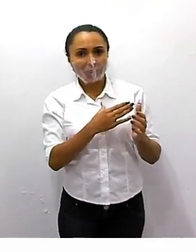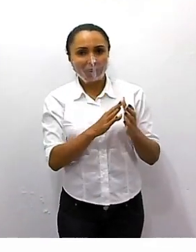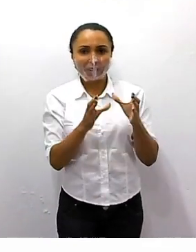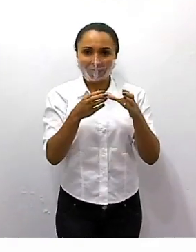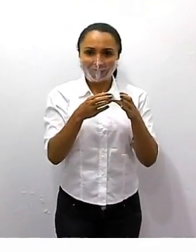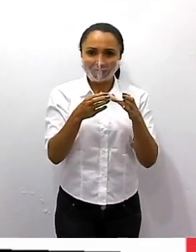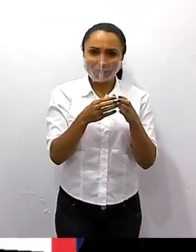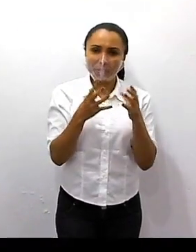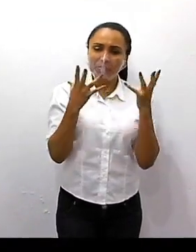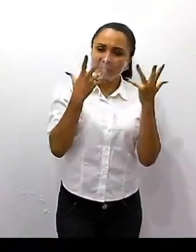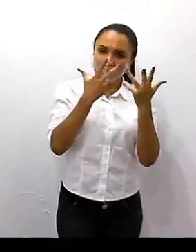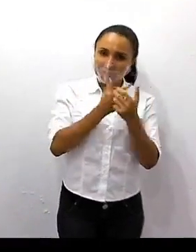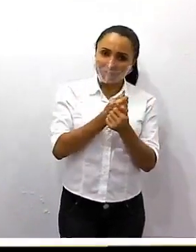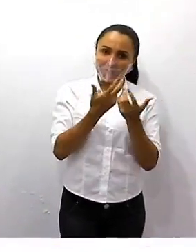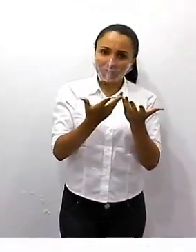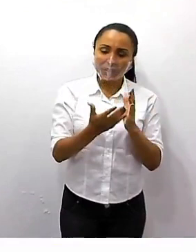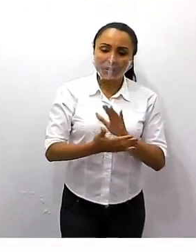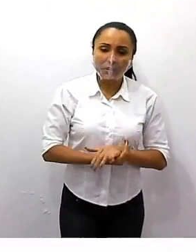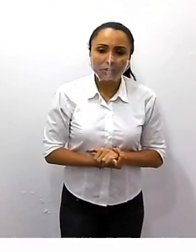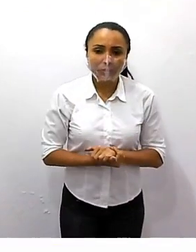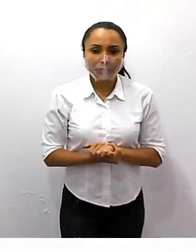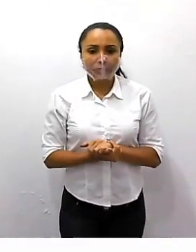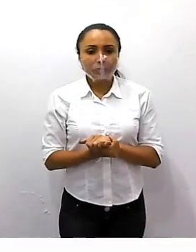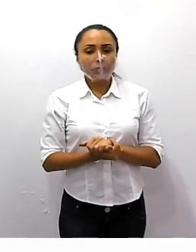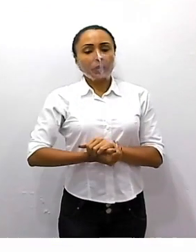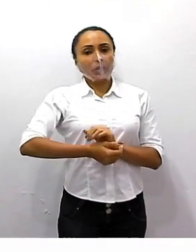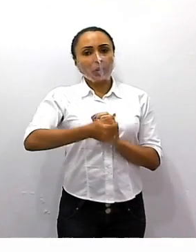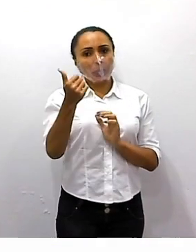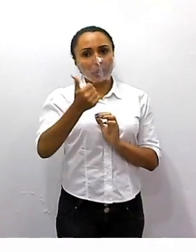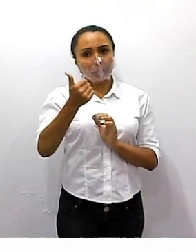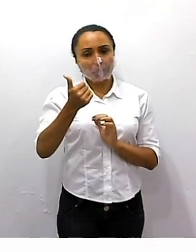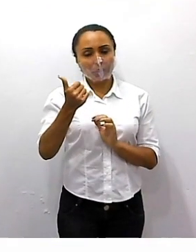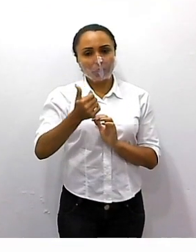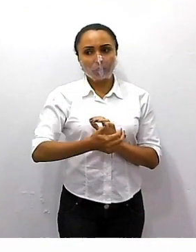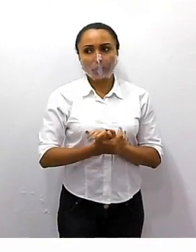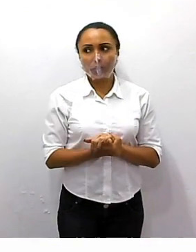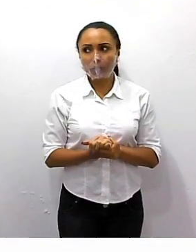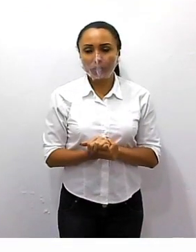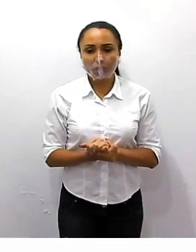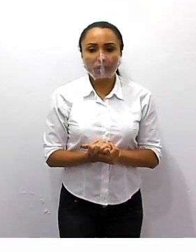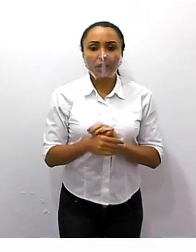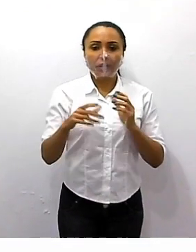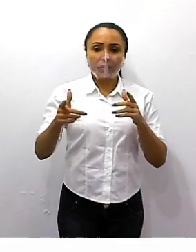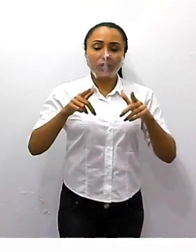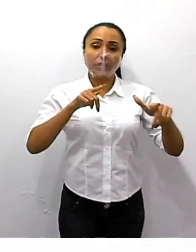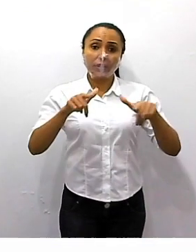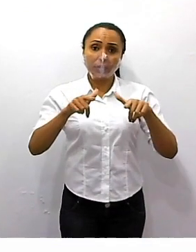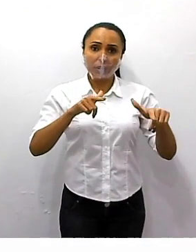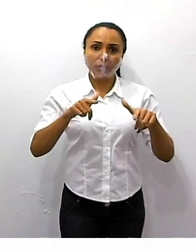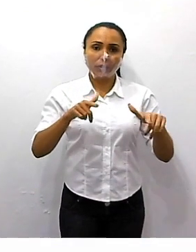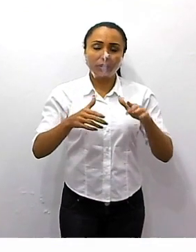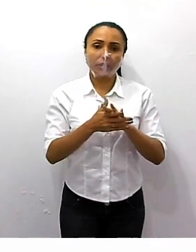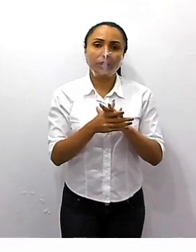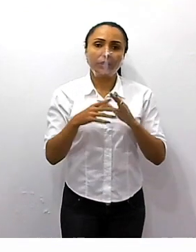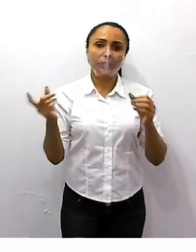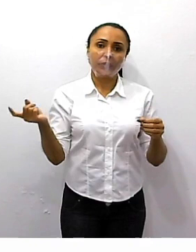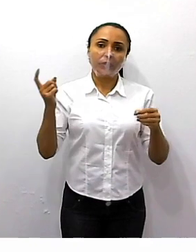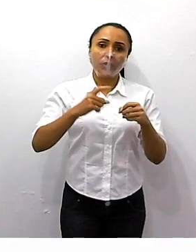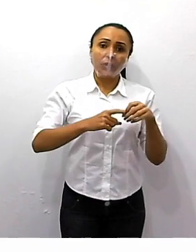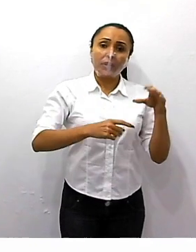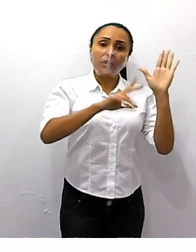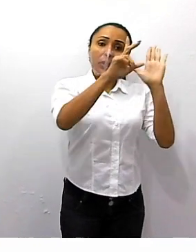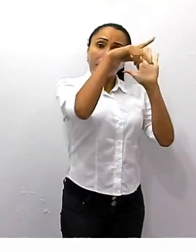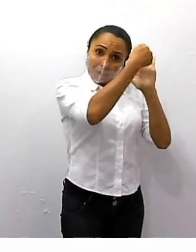nossa equipe. Isso é muito bom. Tem aí, olha, primeira questão, pessoal. Uma coisa que a gente trabalhou aqui, inclusive voltado para a